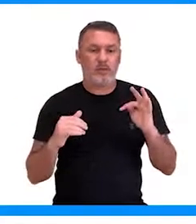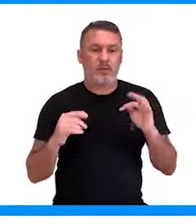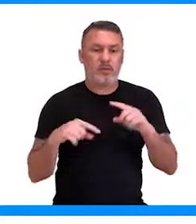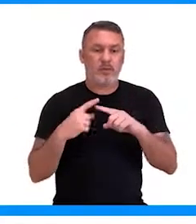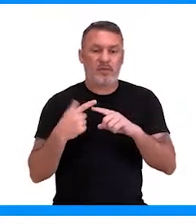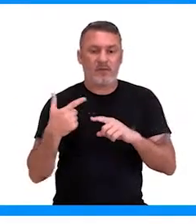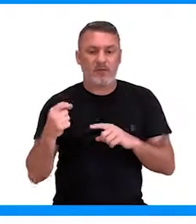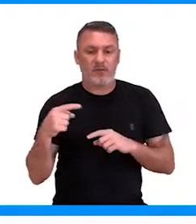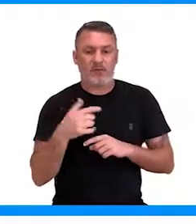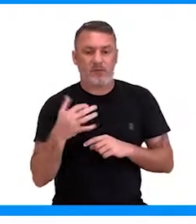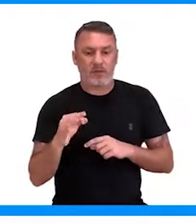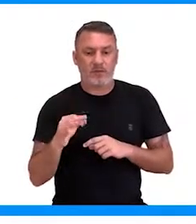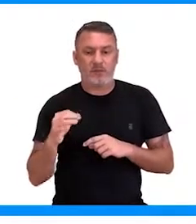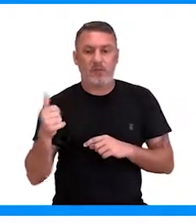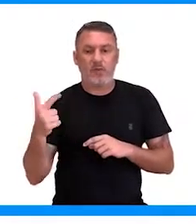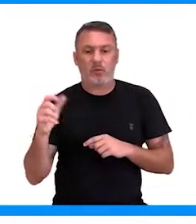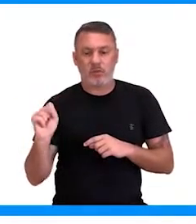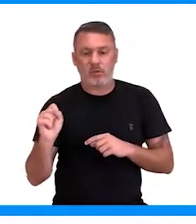o t duas linhas?